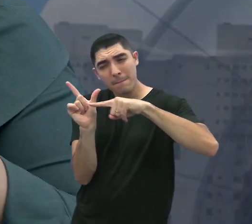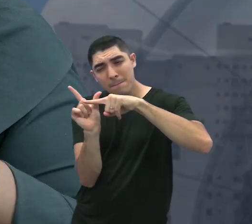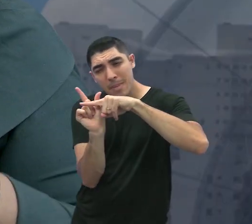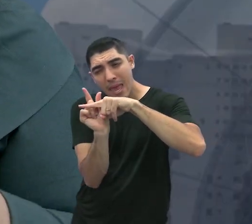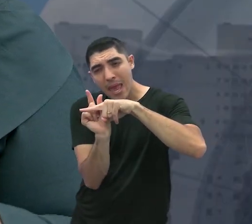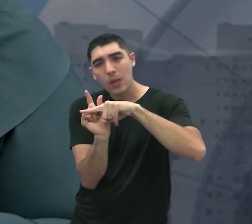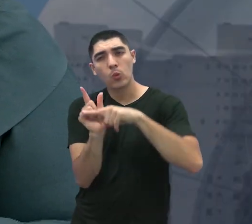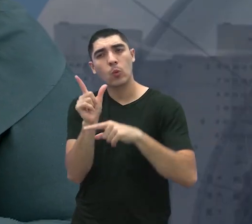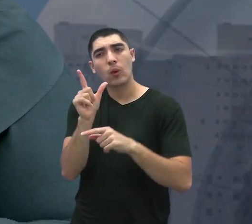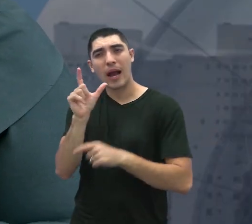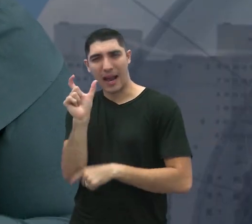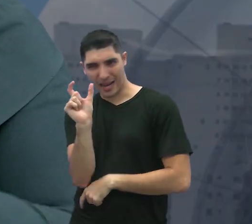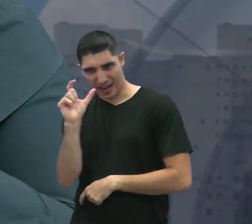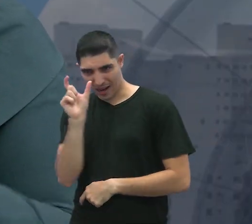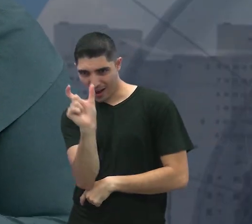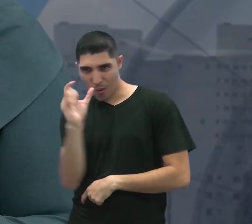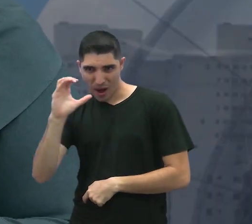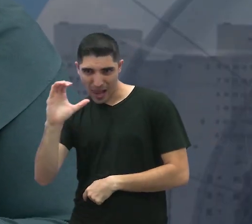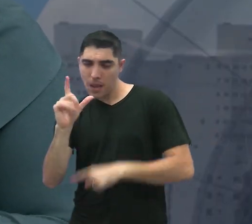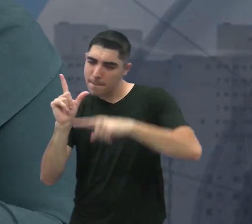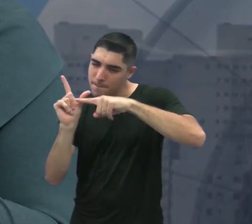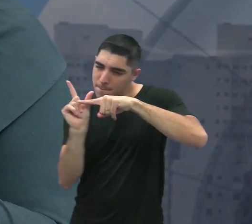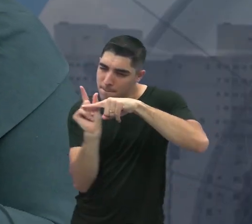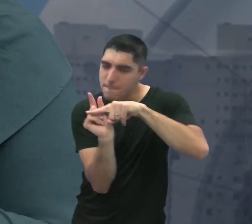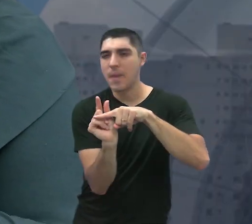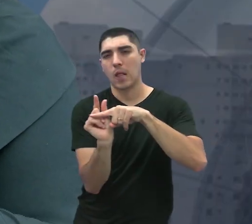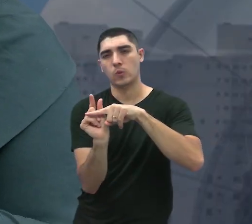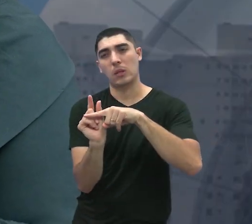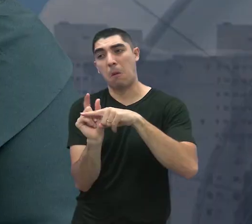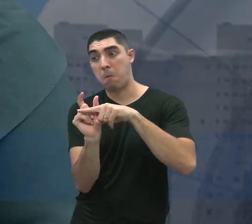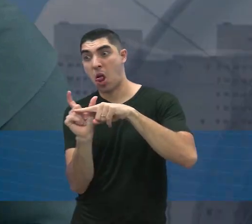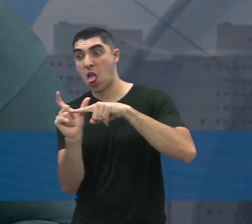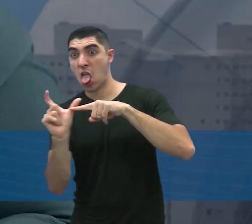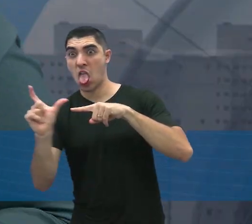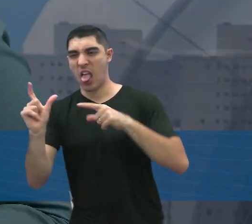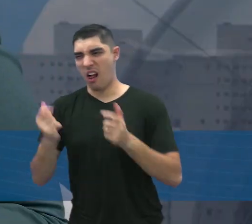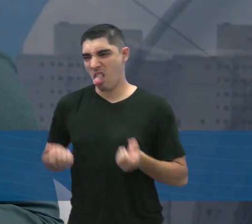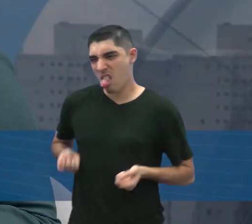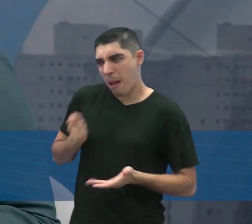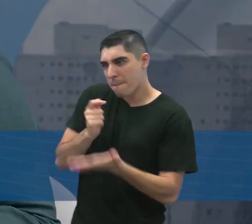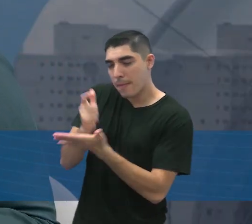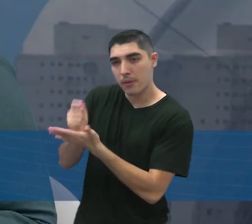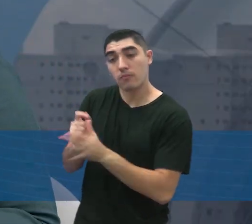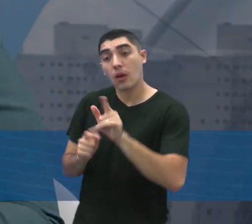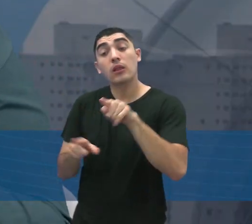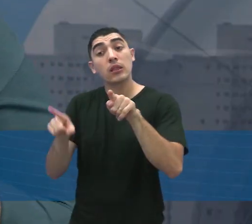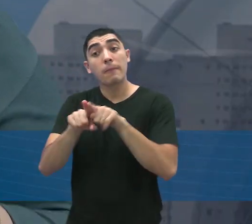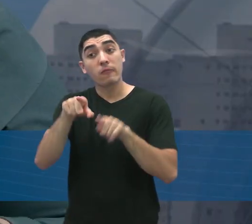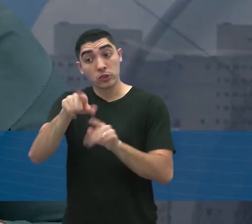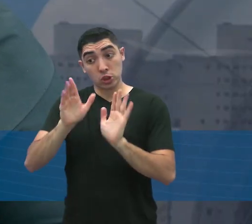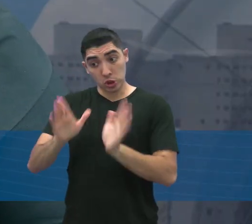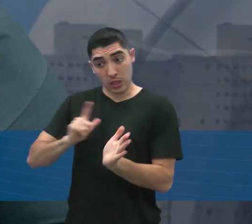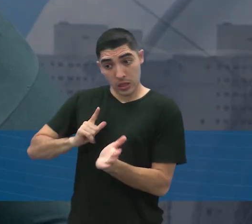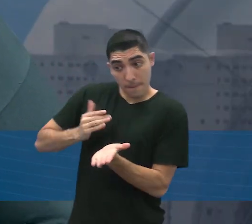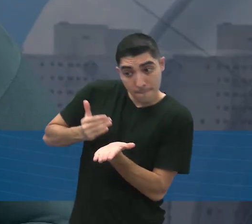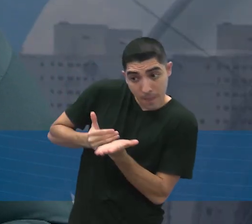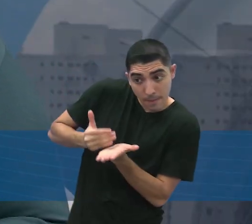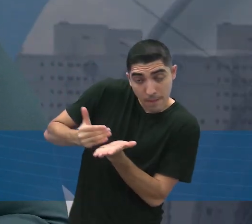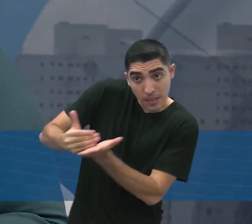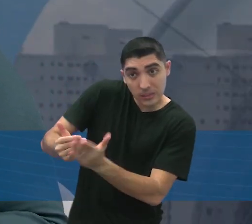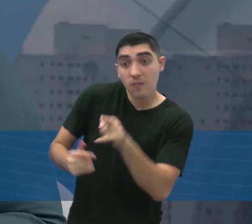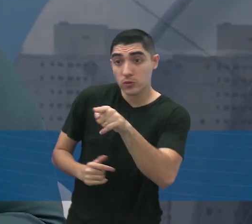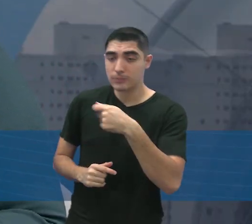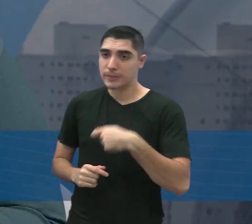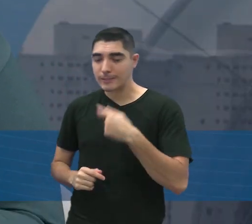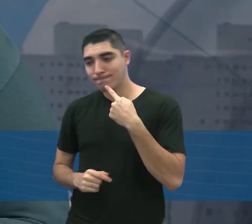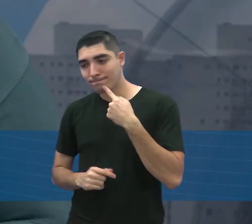controlar aquilo que já gastou e, sobretudo, fazer um controle daquilo que você já tem parcelado e que está comprometendo os próximos